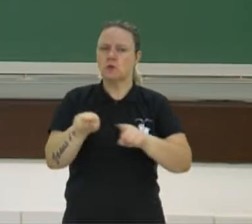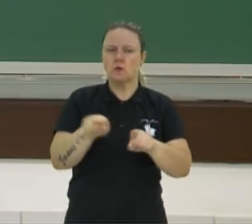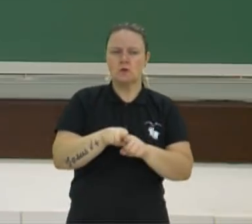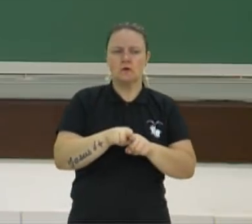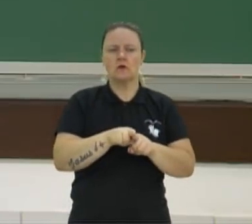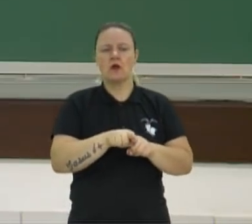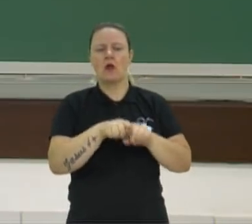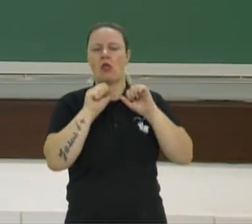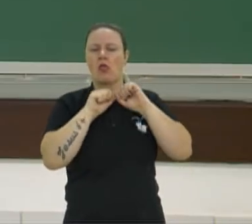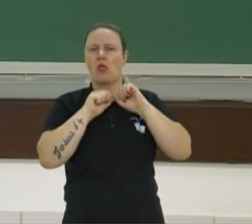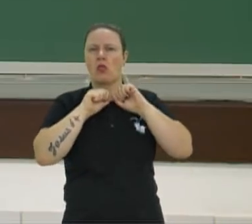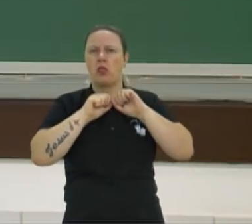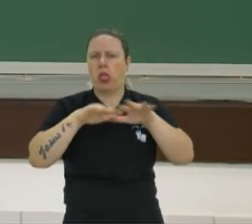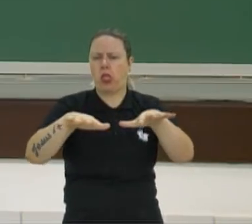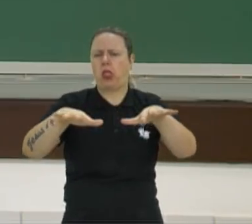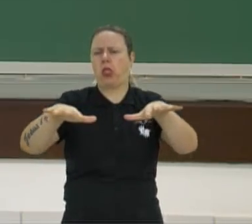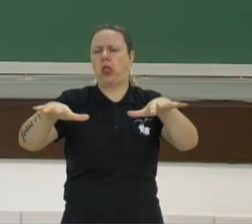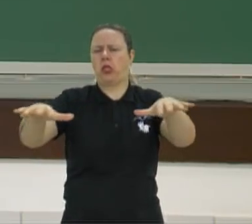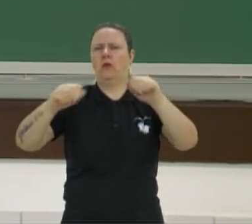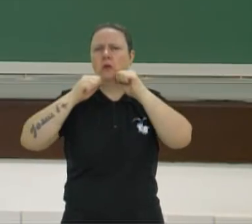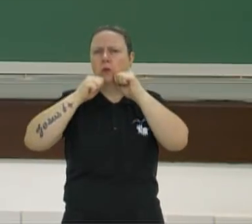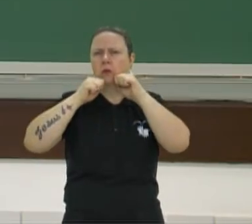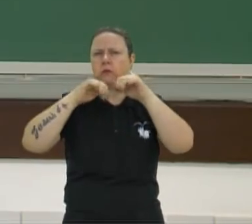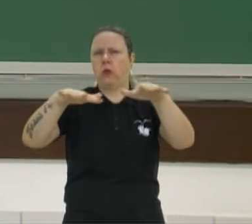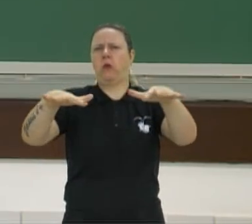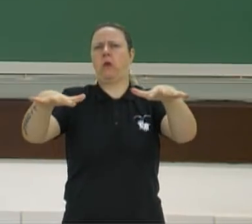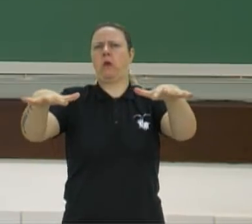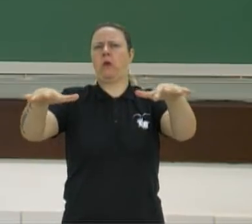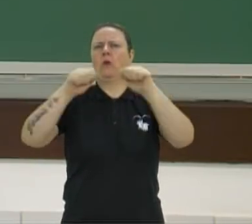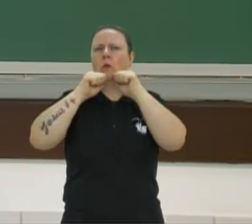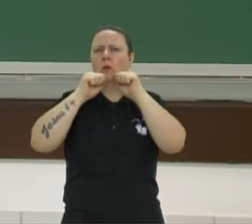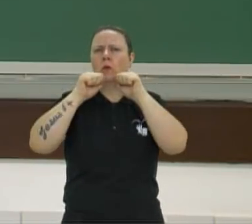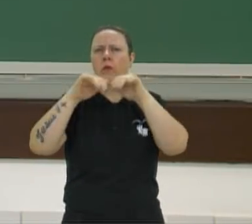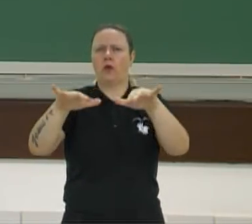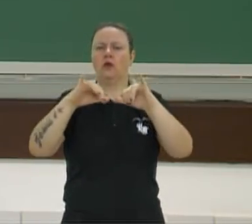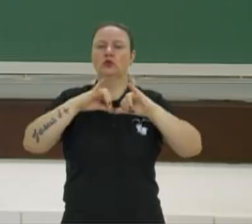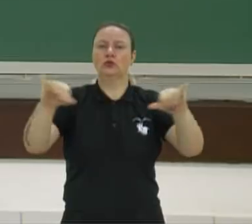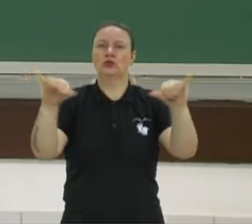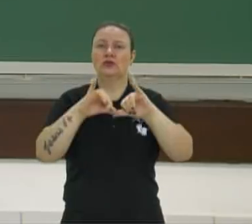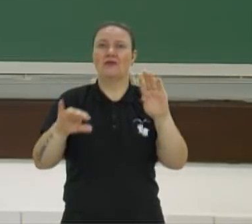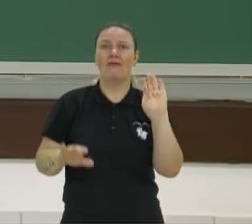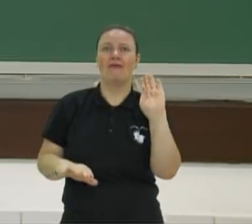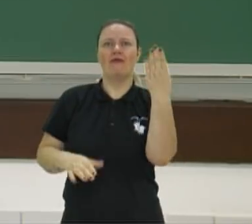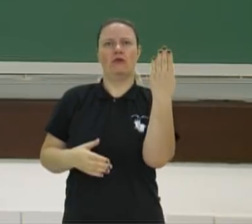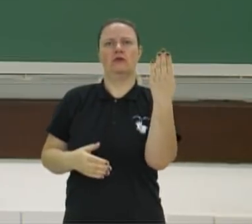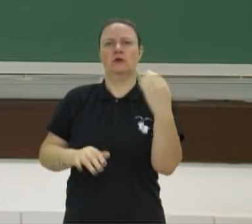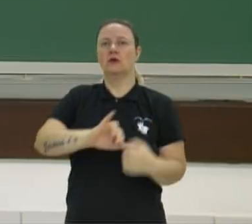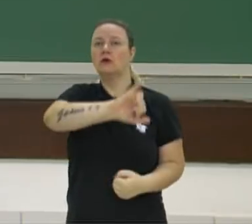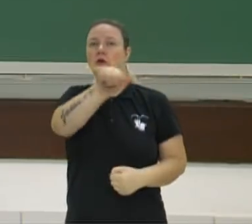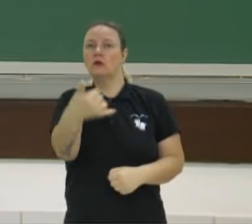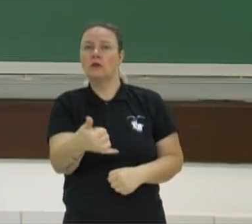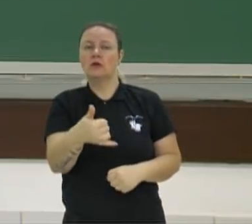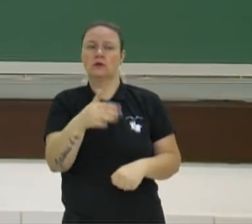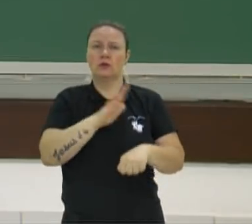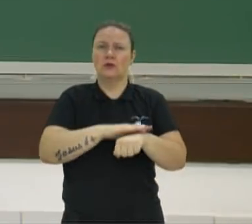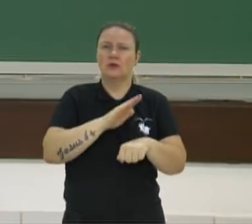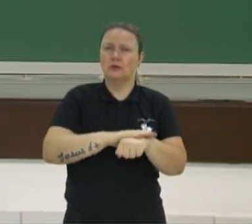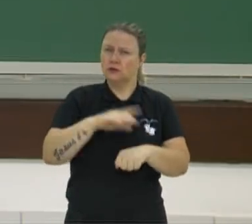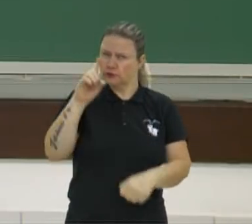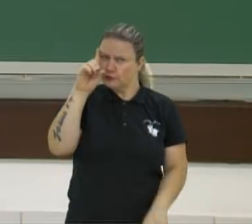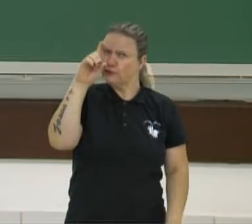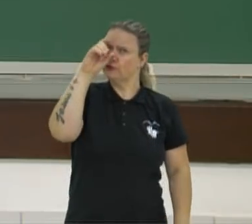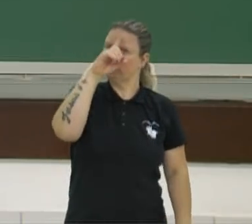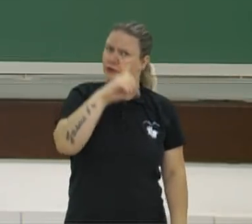mal intencionada, na verdade, né? Mal intencionada, ficaram divulgando notícias que não eram reais, aproveitando esse clima que já não era